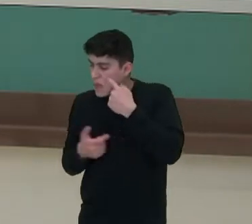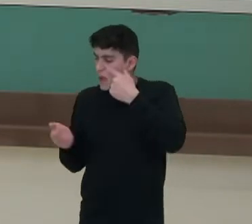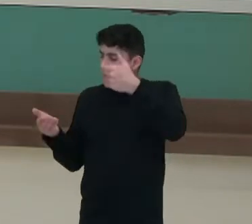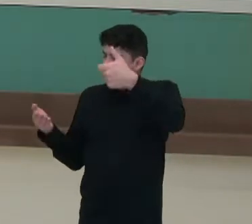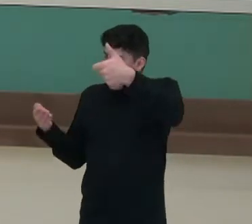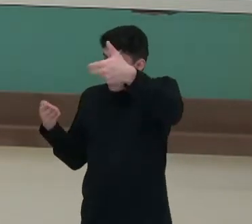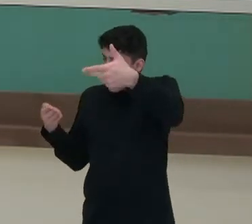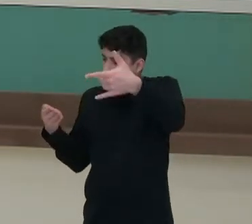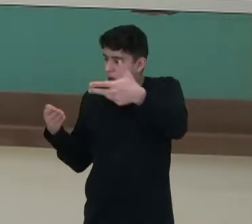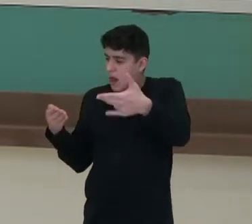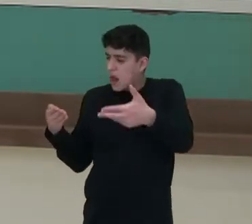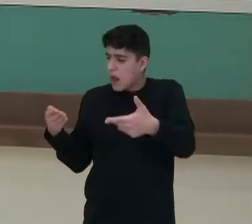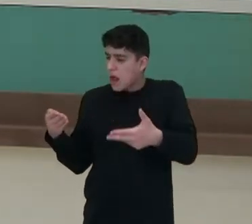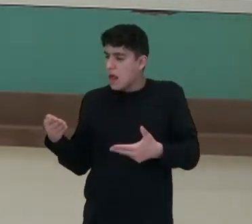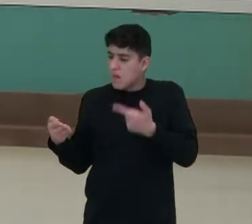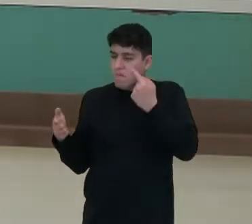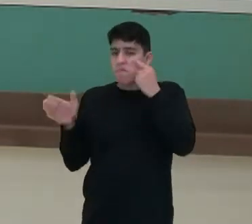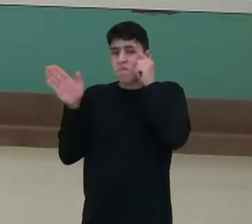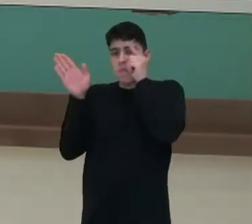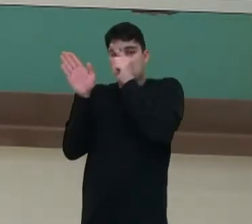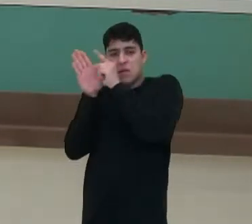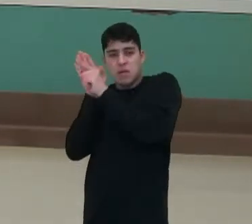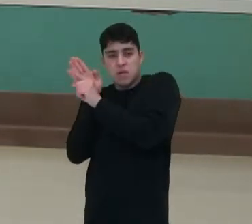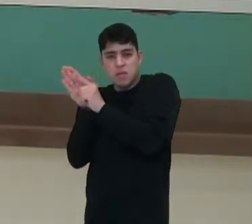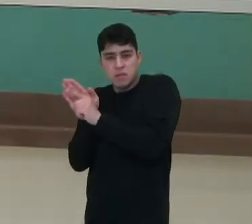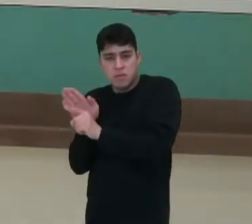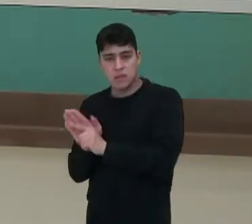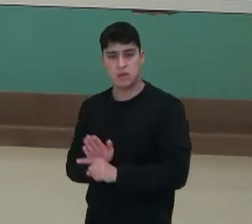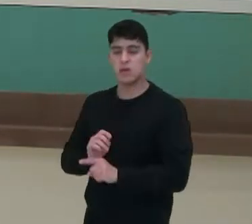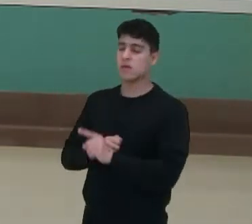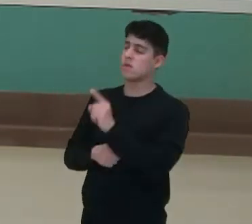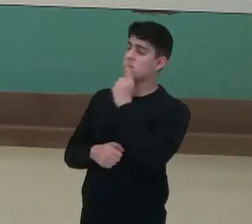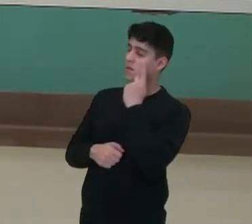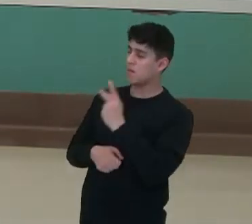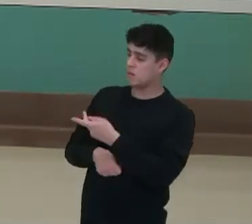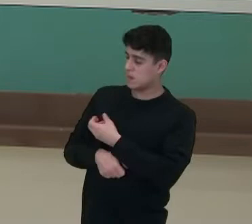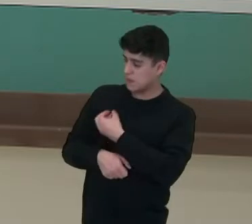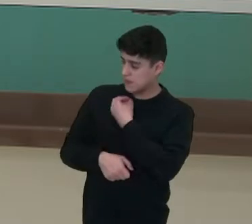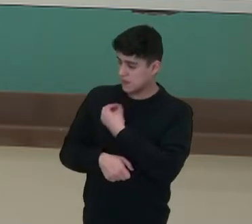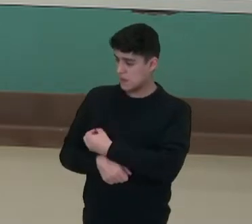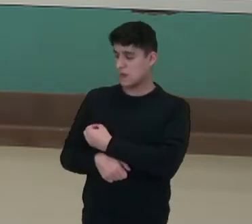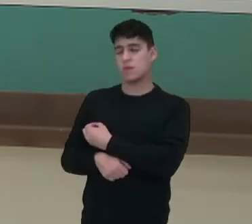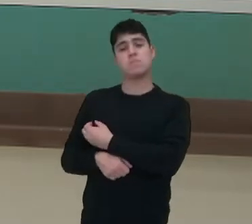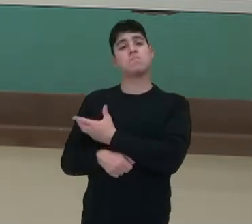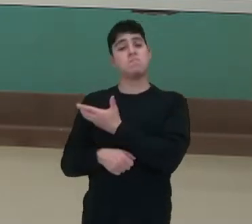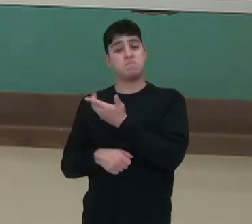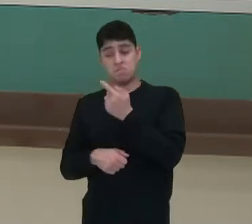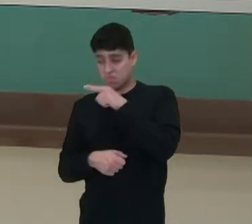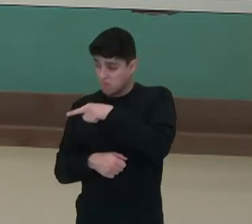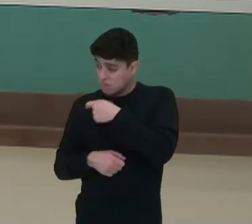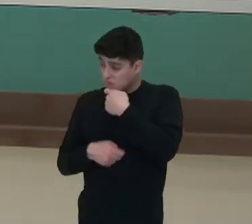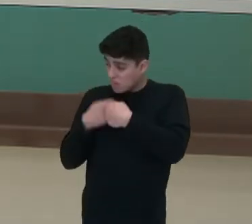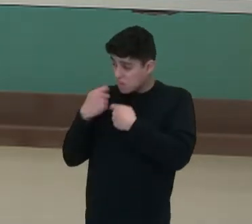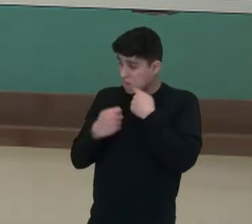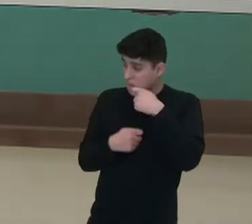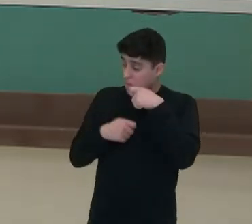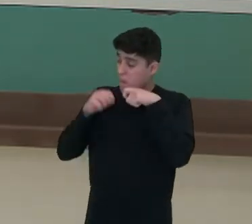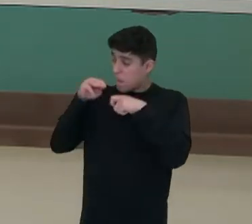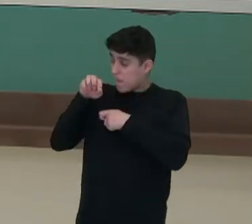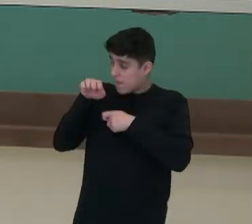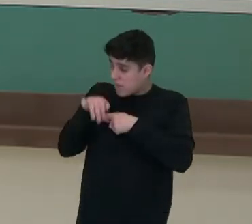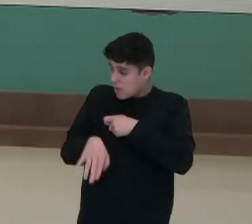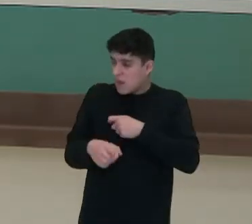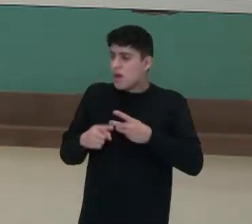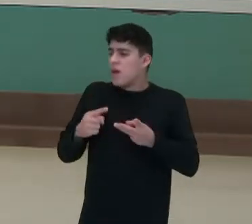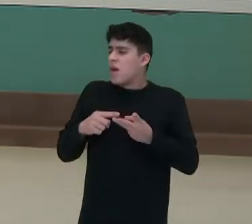corpo. Ele vai fazer perguntas sobre como é sua vida, o estilo de vida, se você está se alimentando, se você está